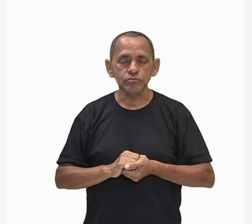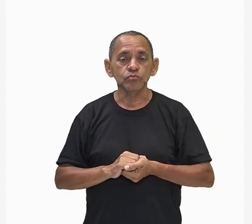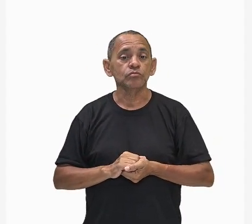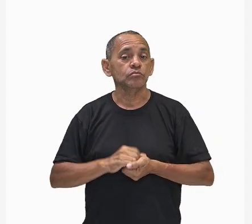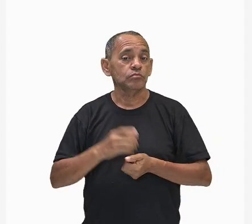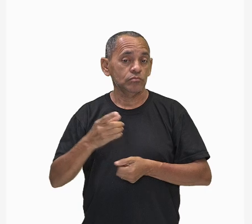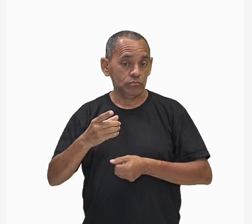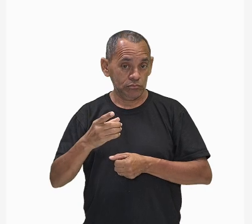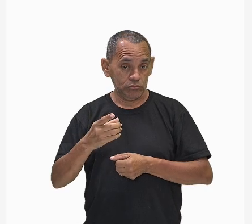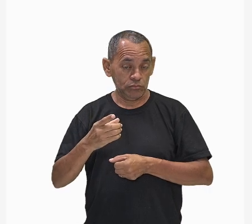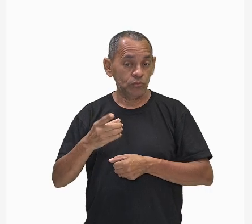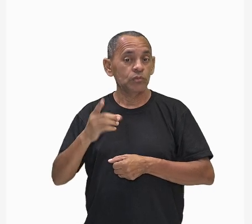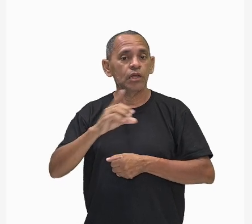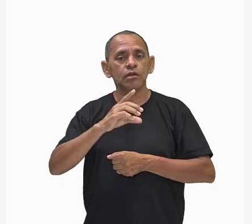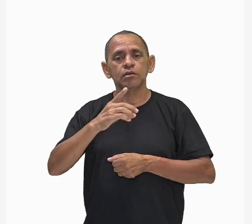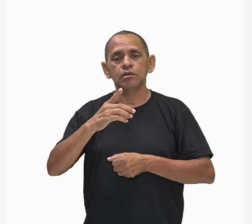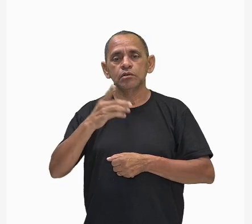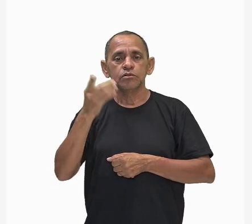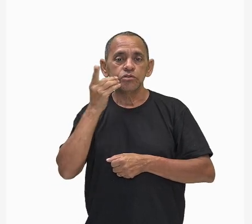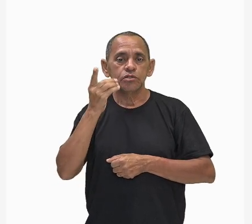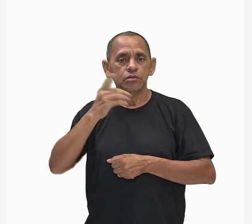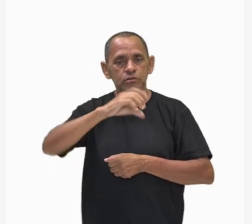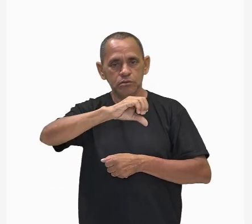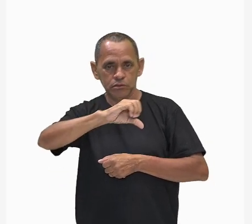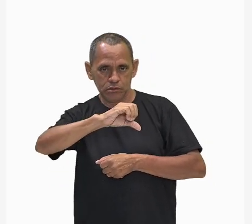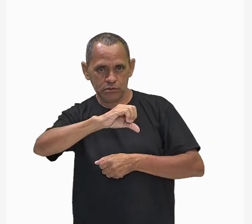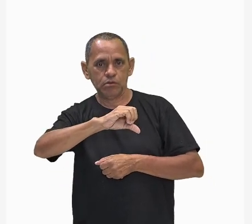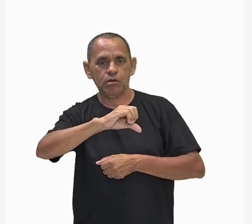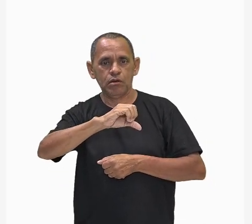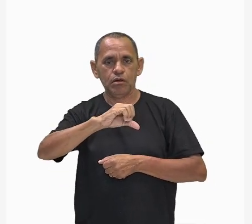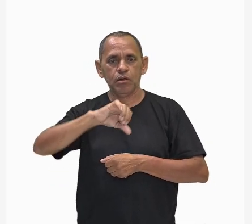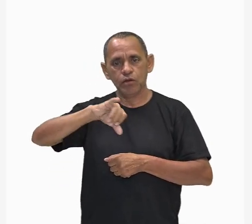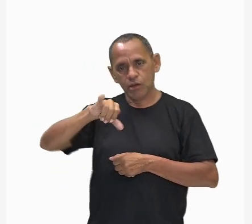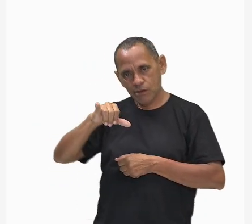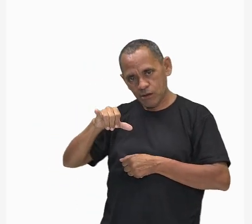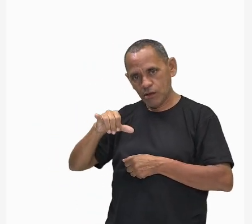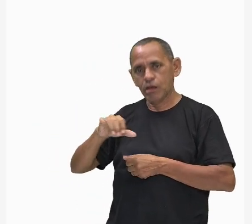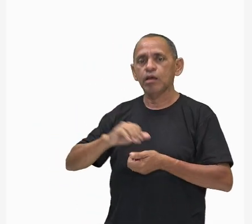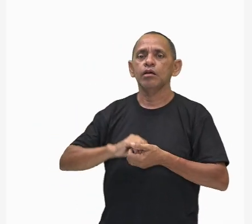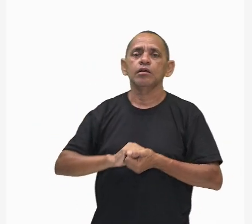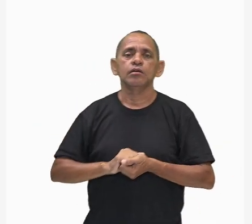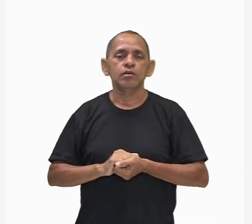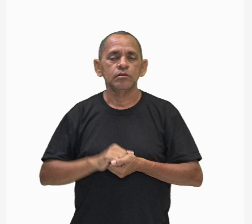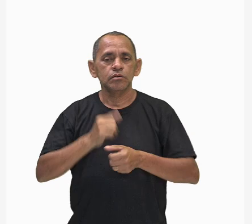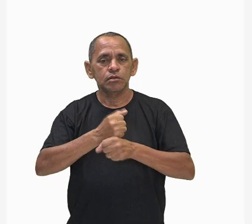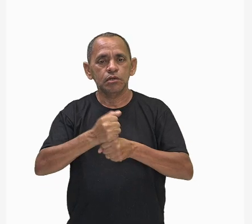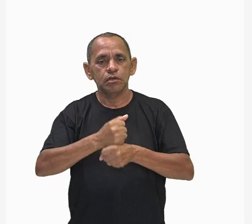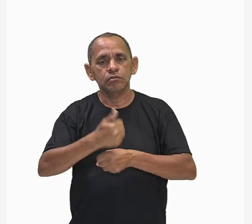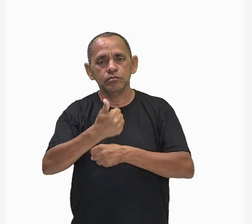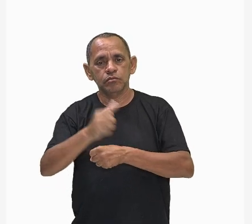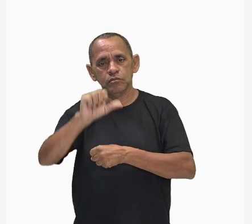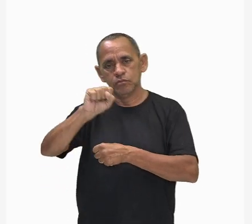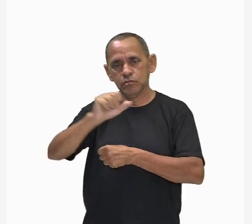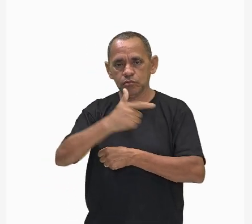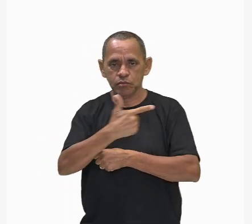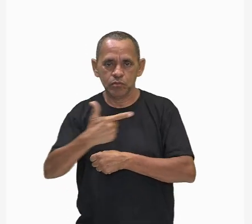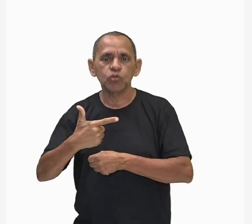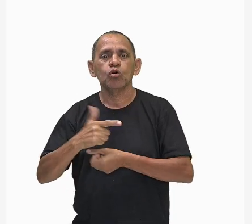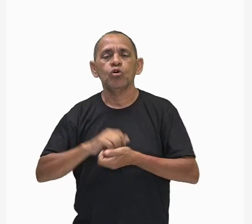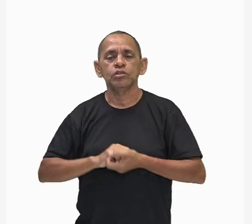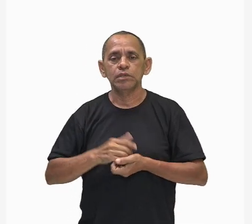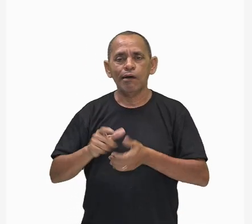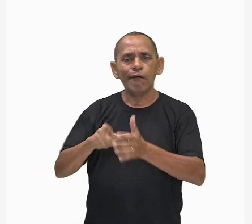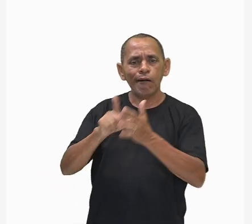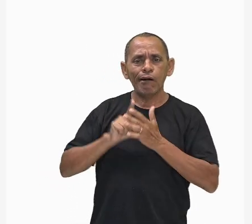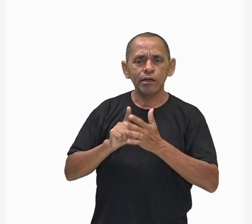de 1822, Dom Pedro I, que na época não era Dom Pedro I ainda, tá, gente? Era Pedro de Alcântara,